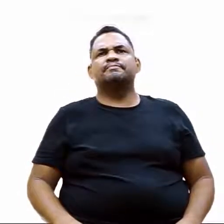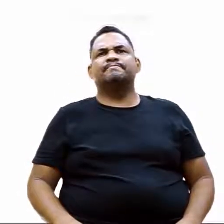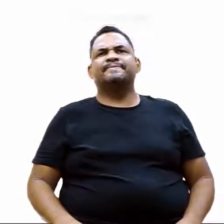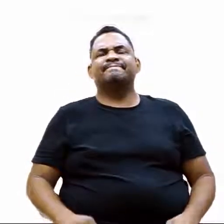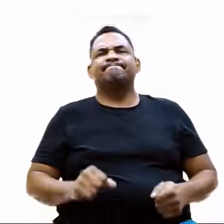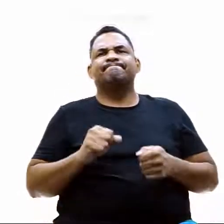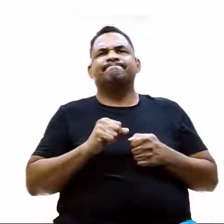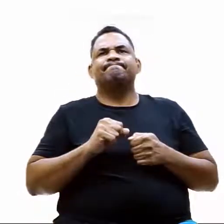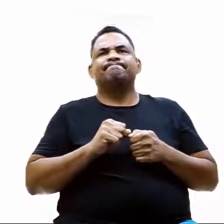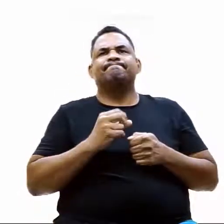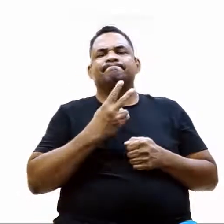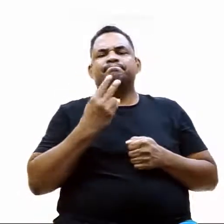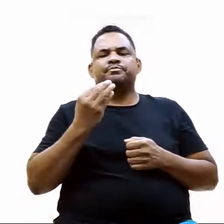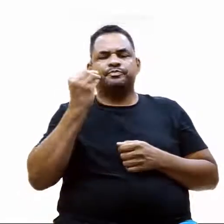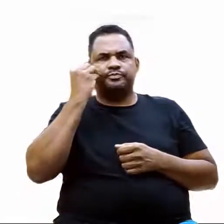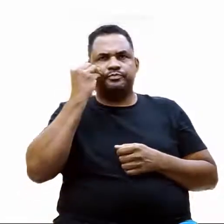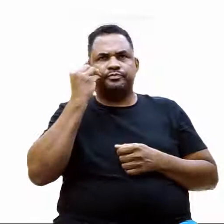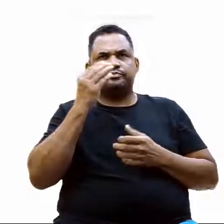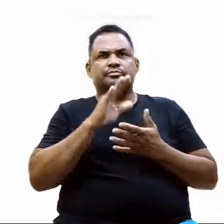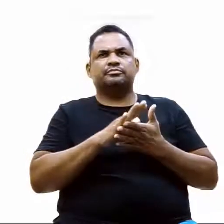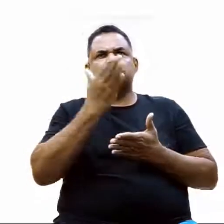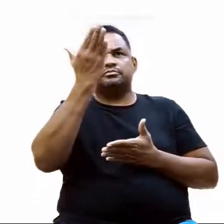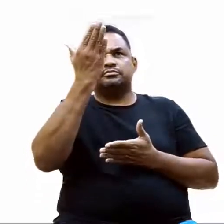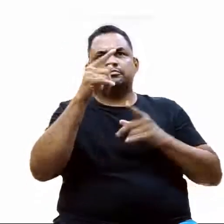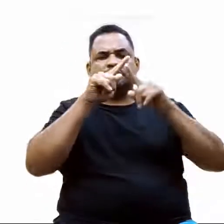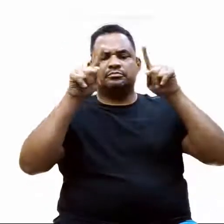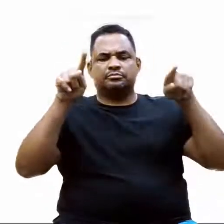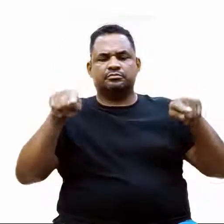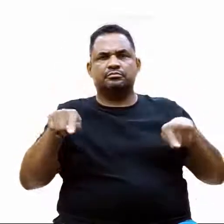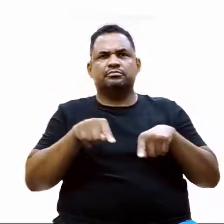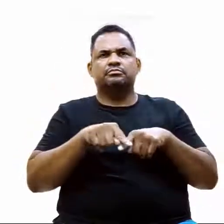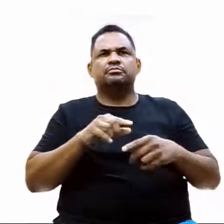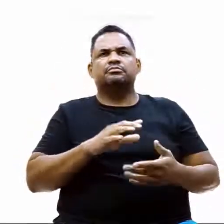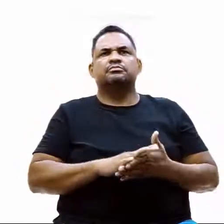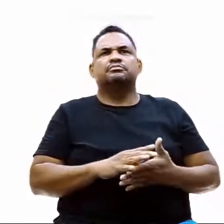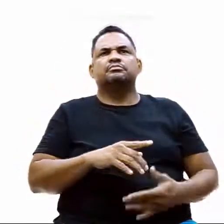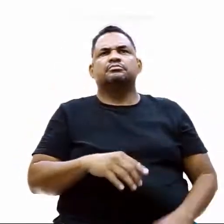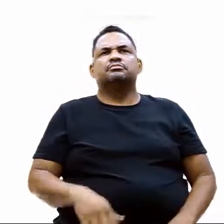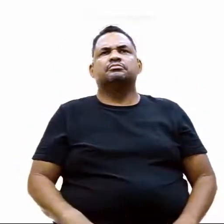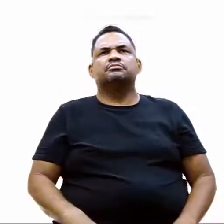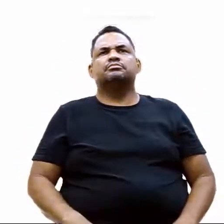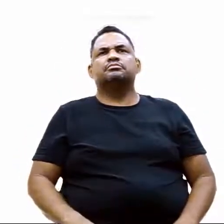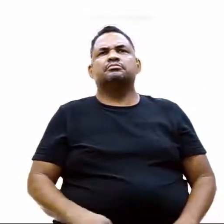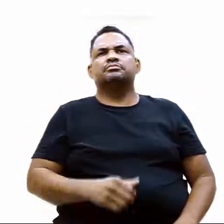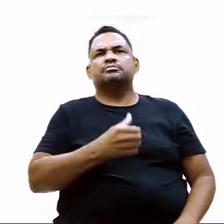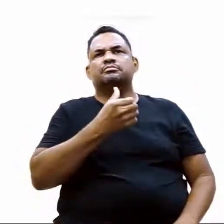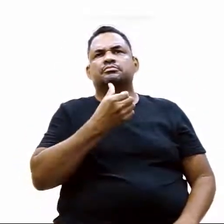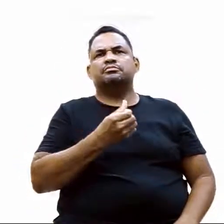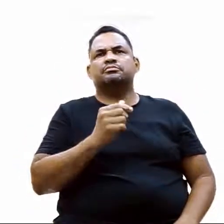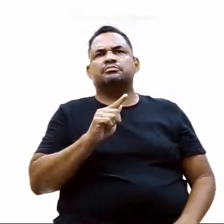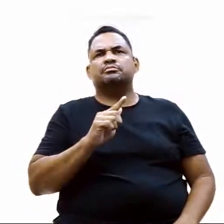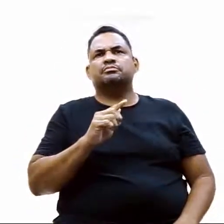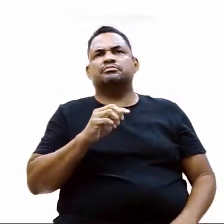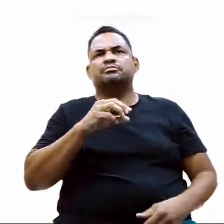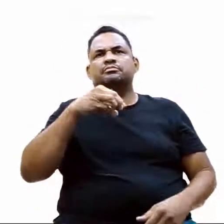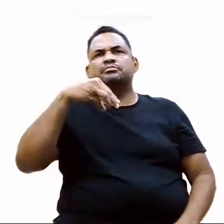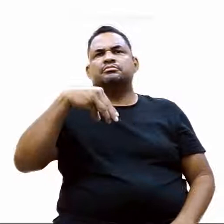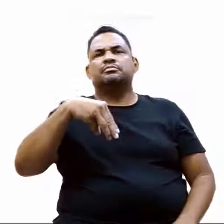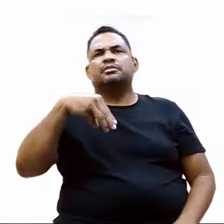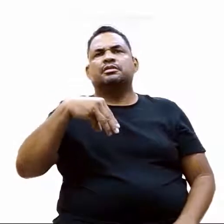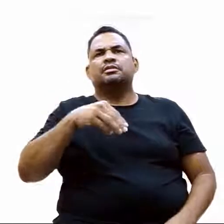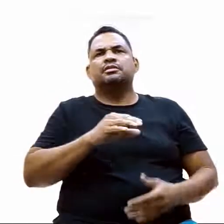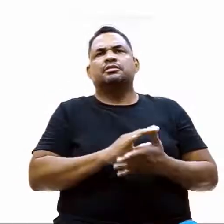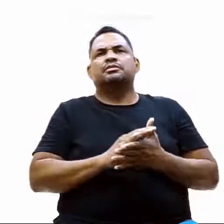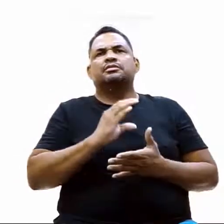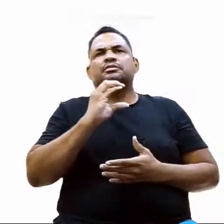2 experimentos cujos dados constam na tabela. Então, experimento 1, 6 gramas de magnésio com